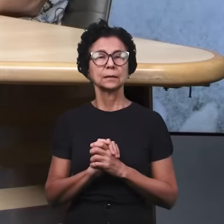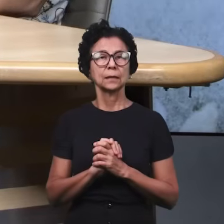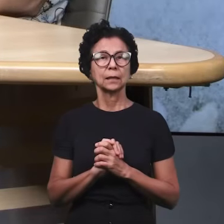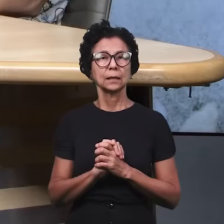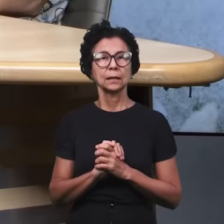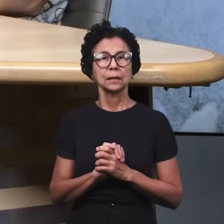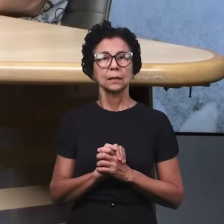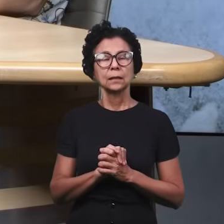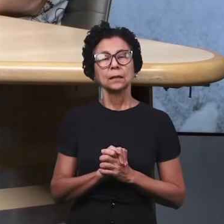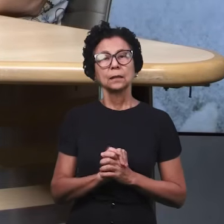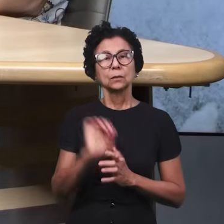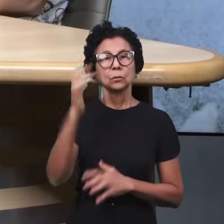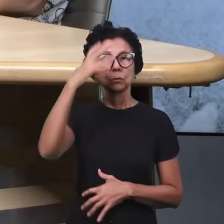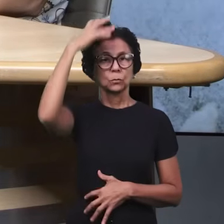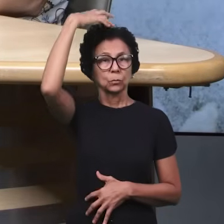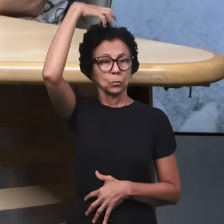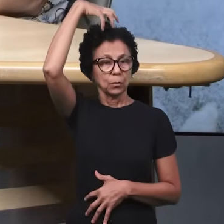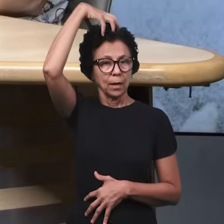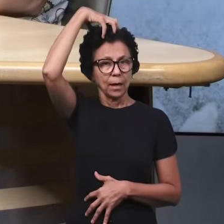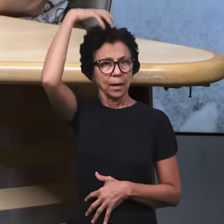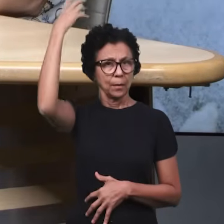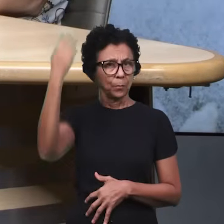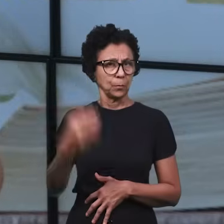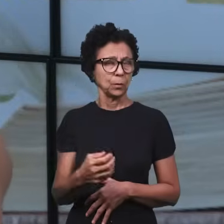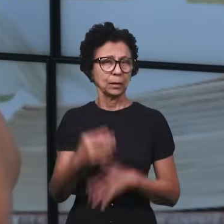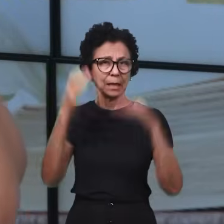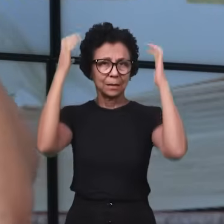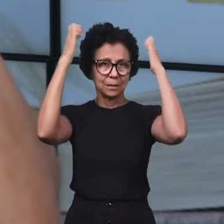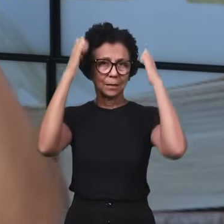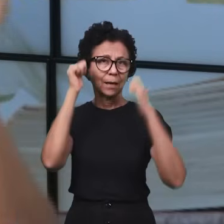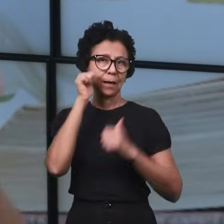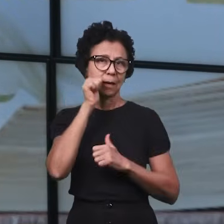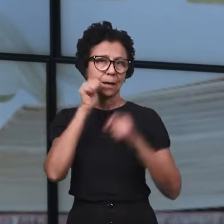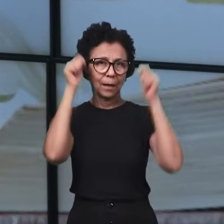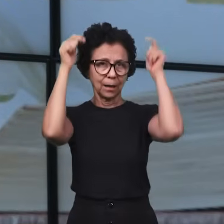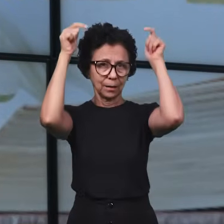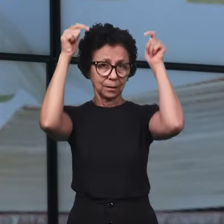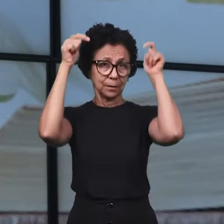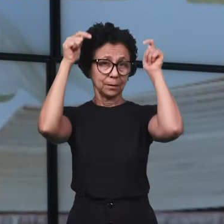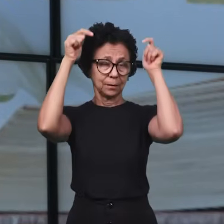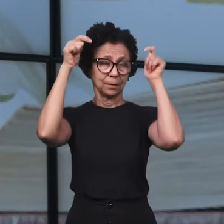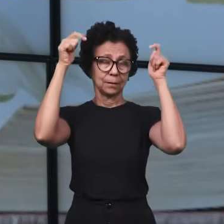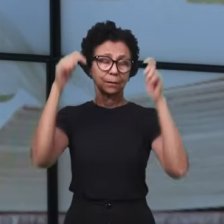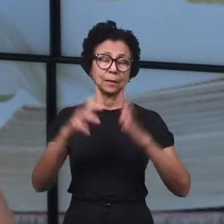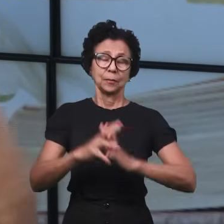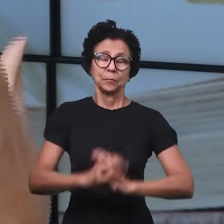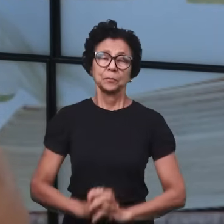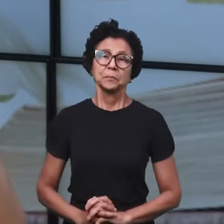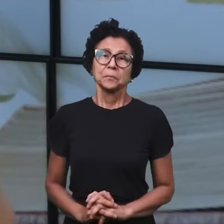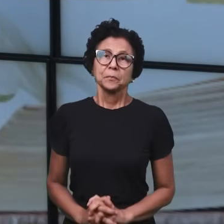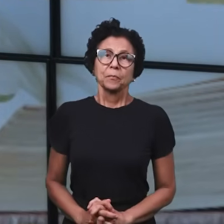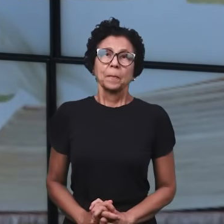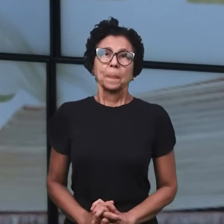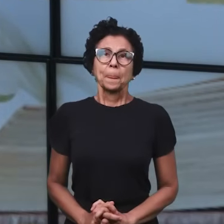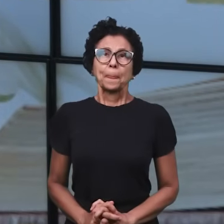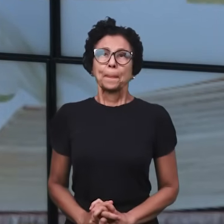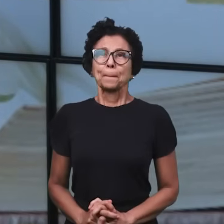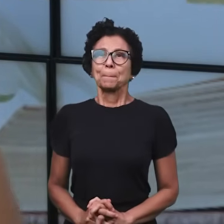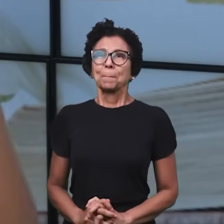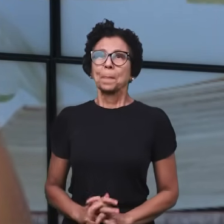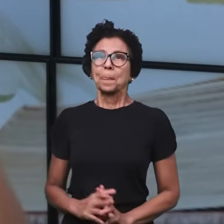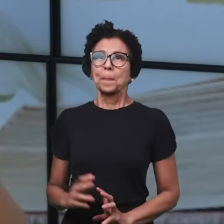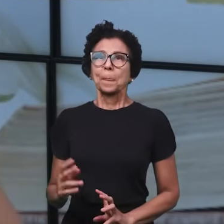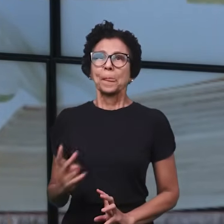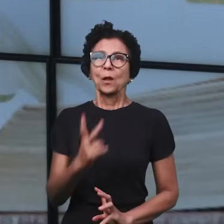muito porque o valor não está naquilo que é a veste, mas está